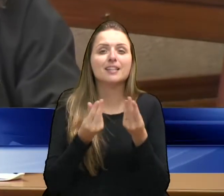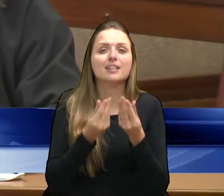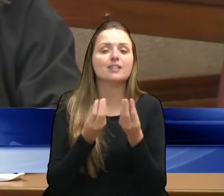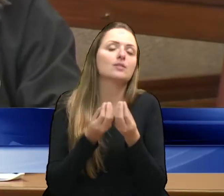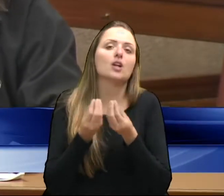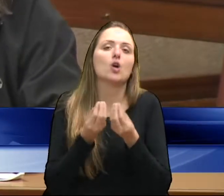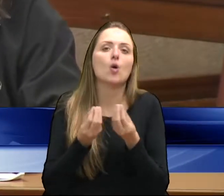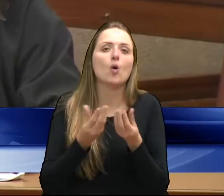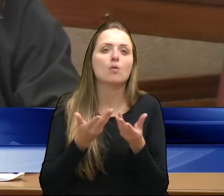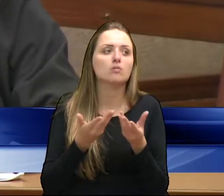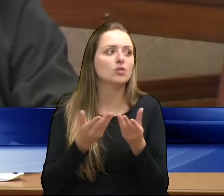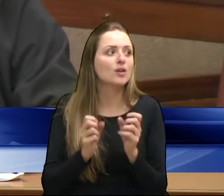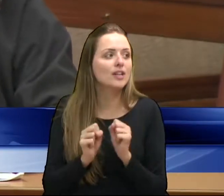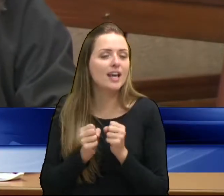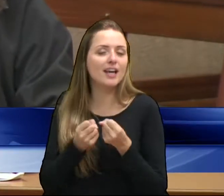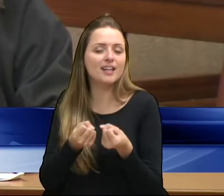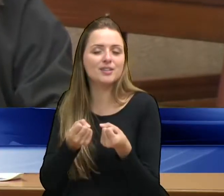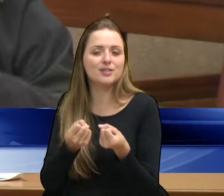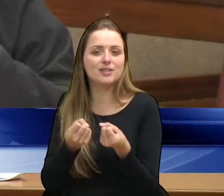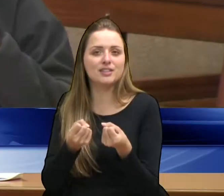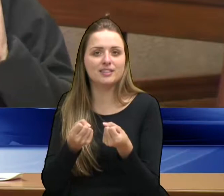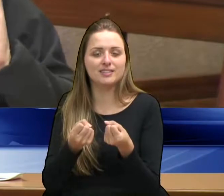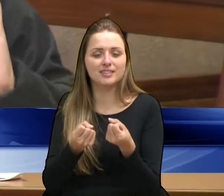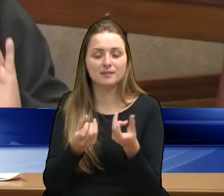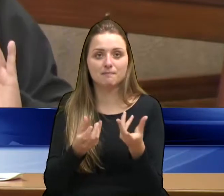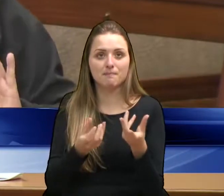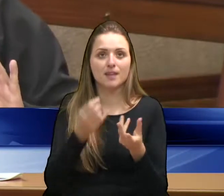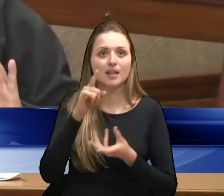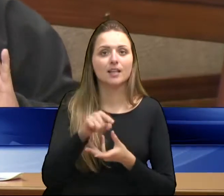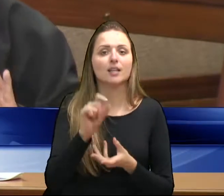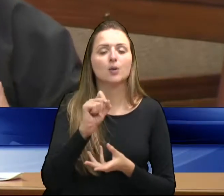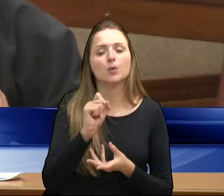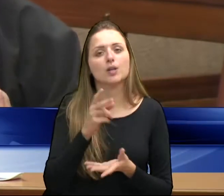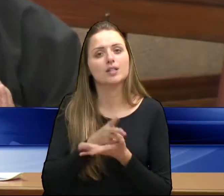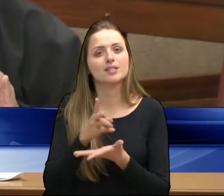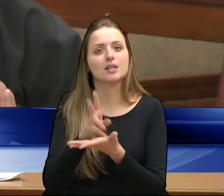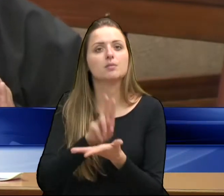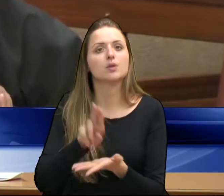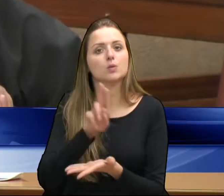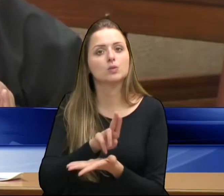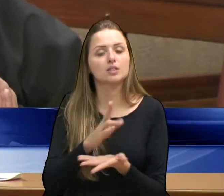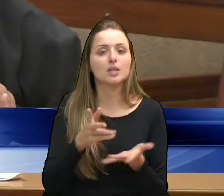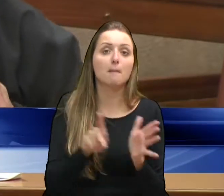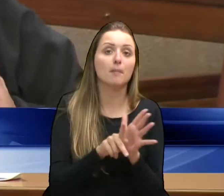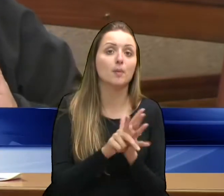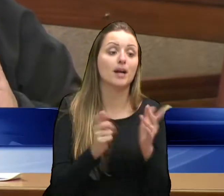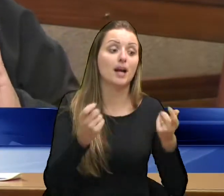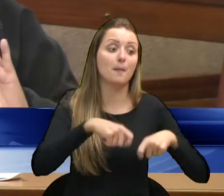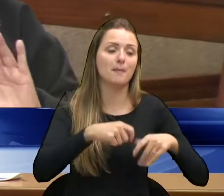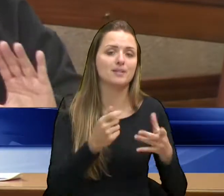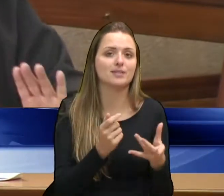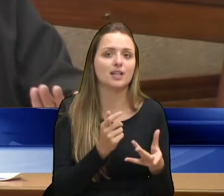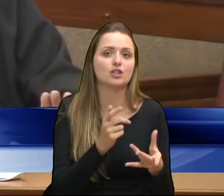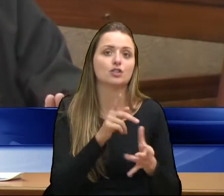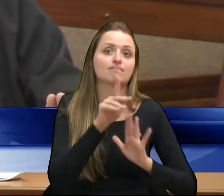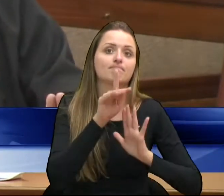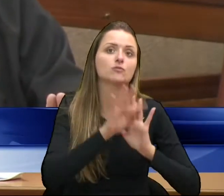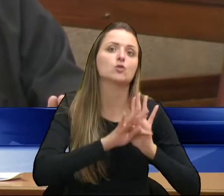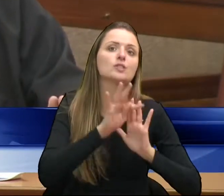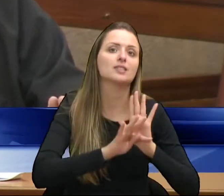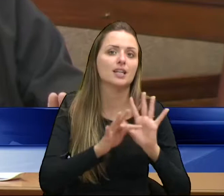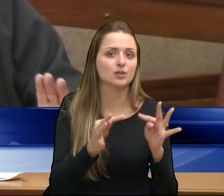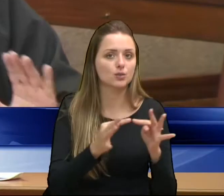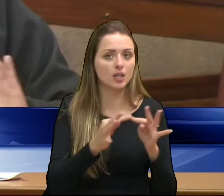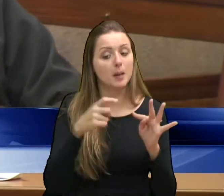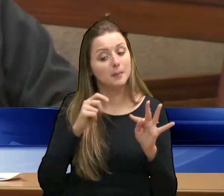defender esse tipo de número que normalmente é utilizado na questão de capacidade técnica. Então, tem que ter assim, muito cuidado nisso,